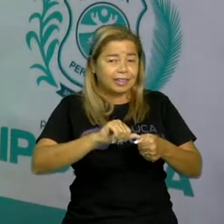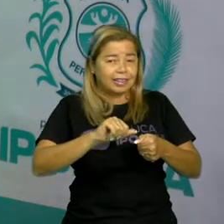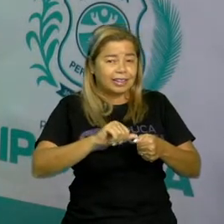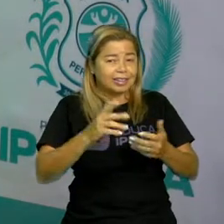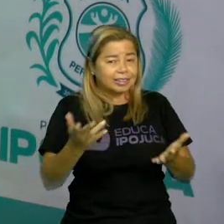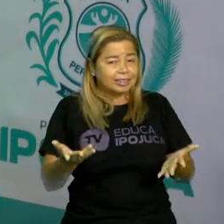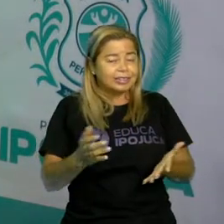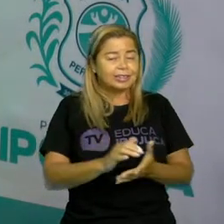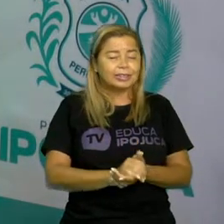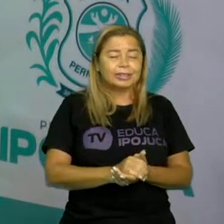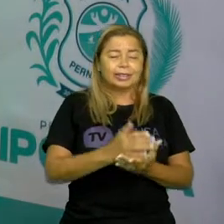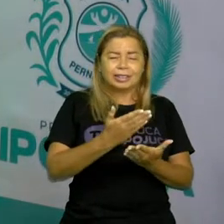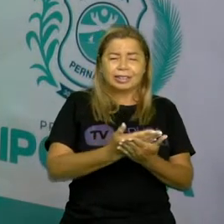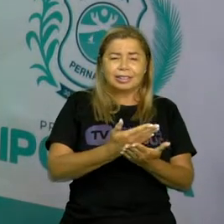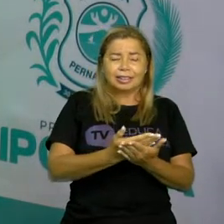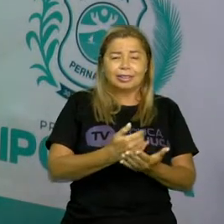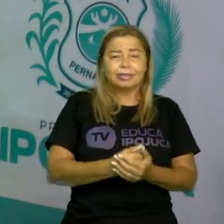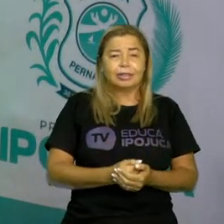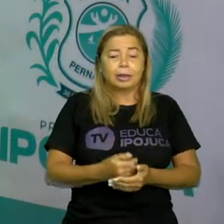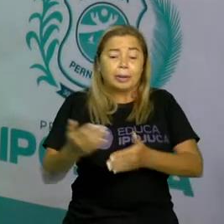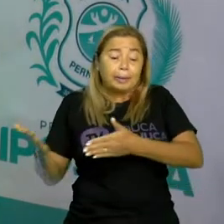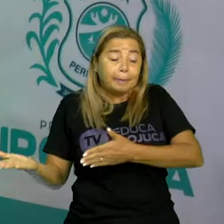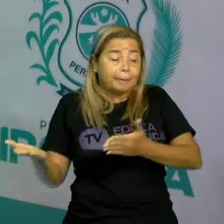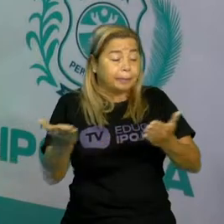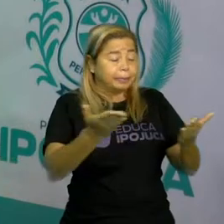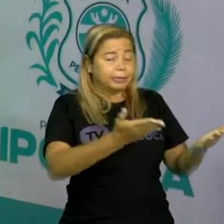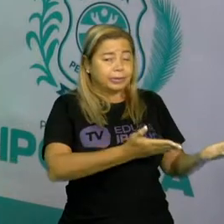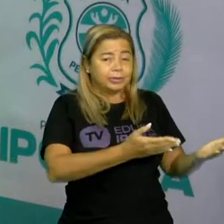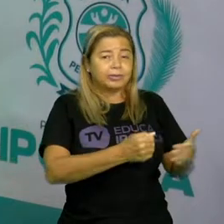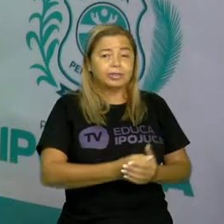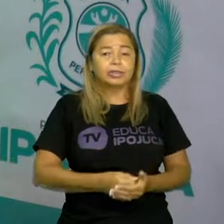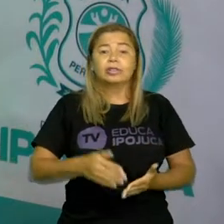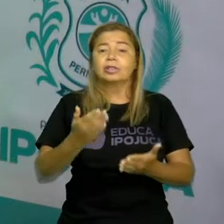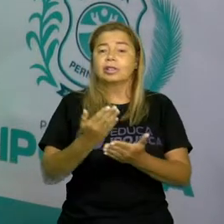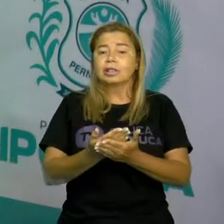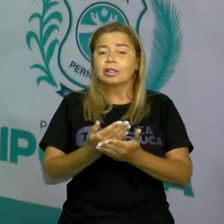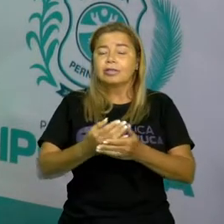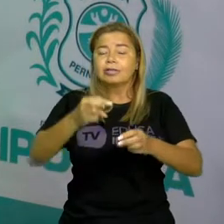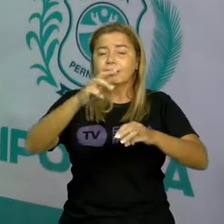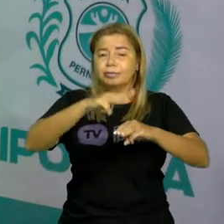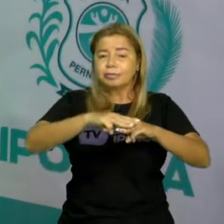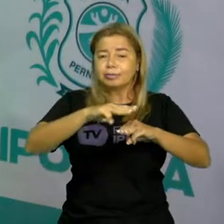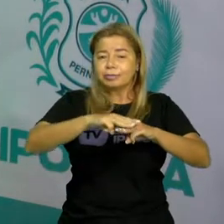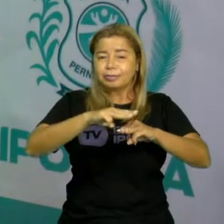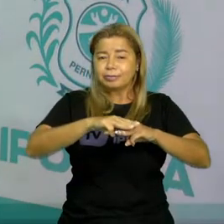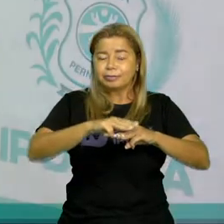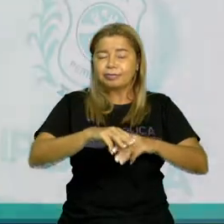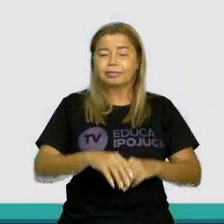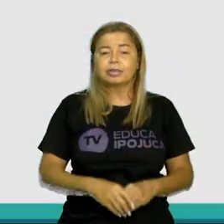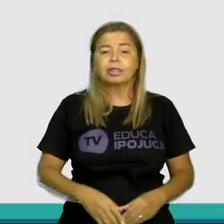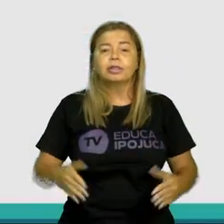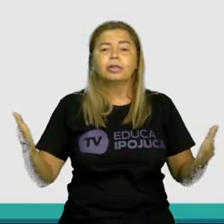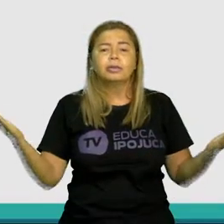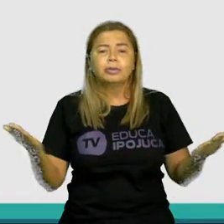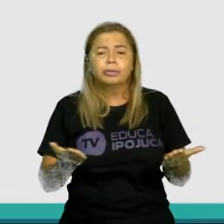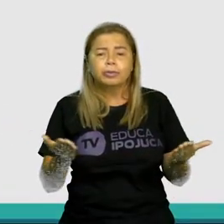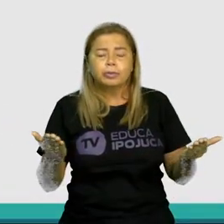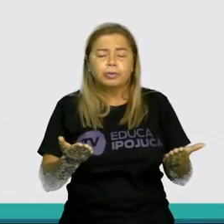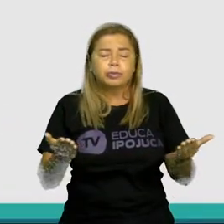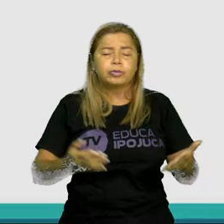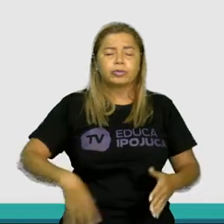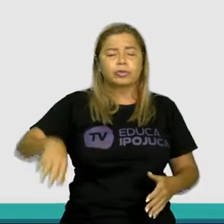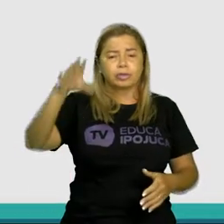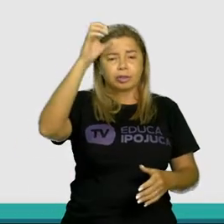vocês. Sejam bem-vindos também para a nossa aula de matemática. Hoje vamos aprender a